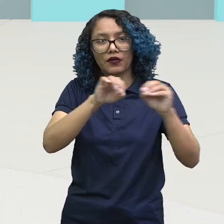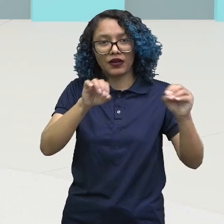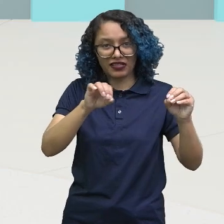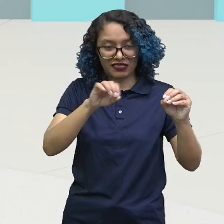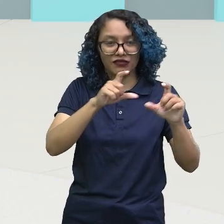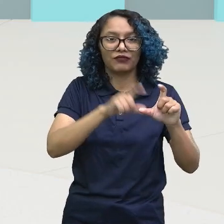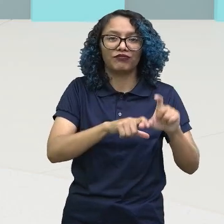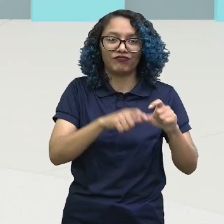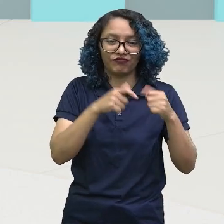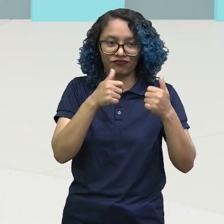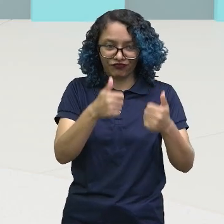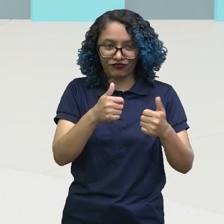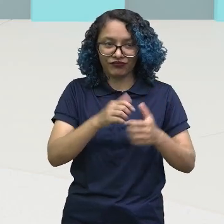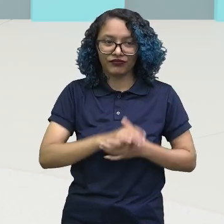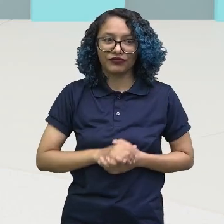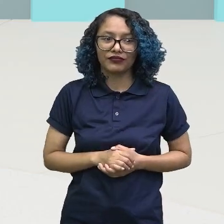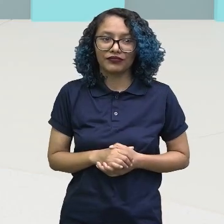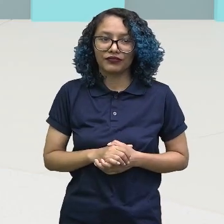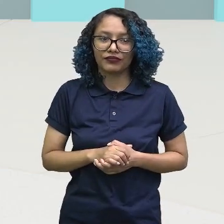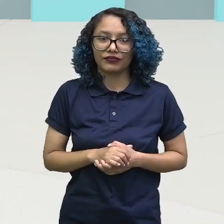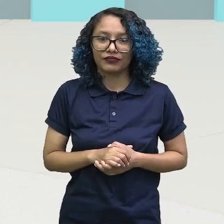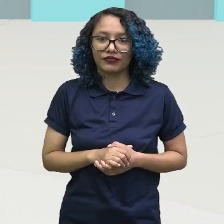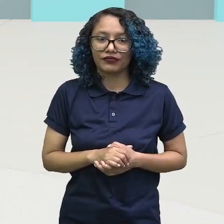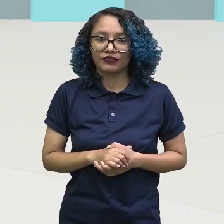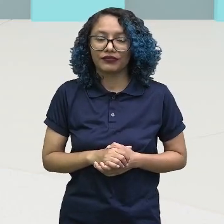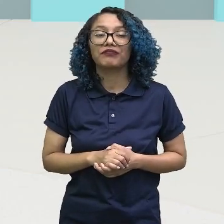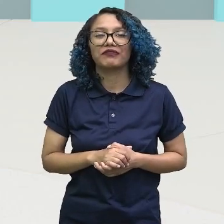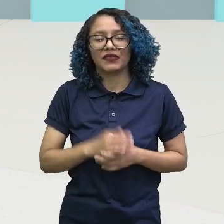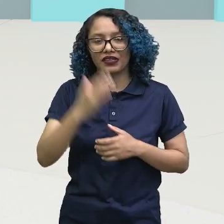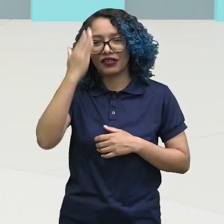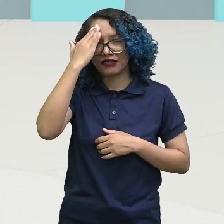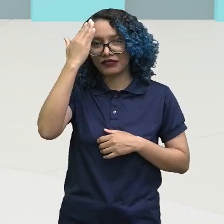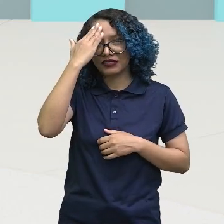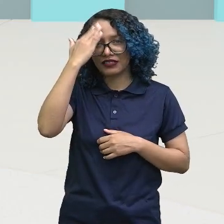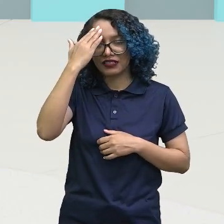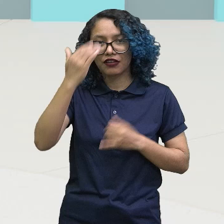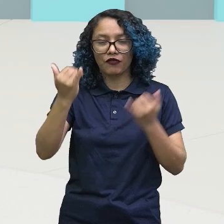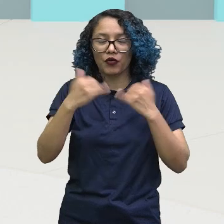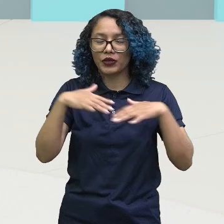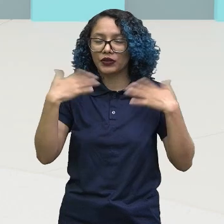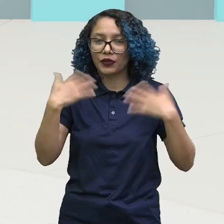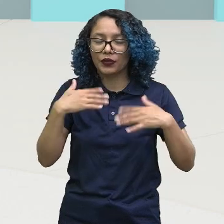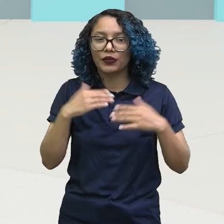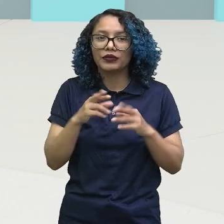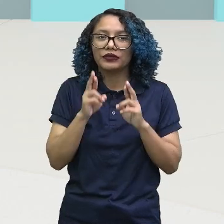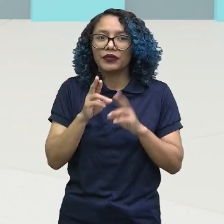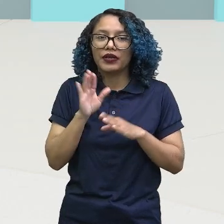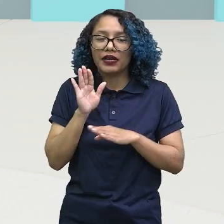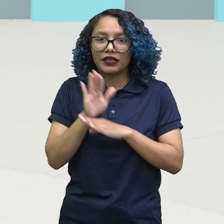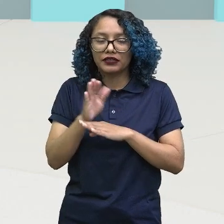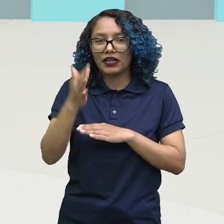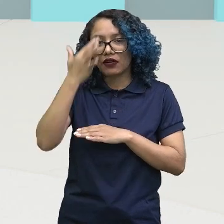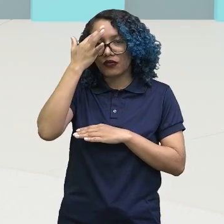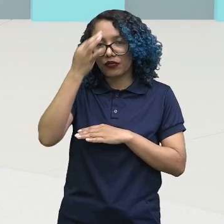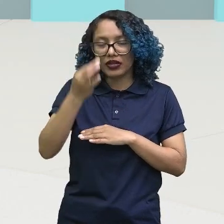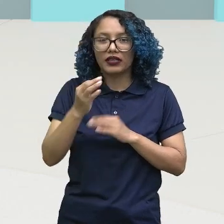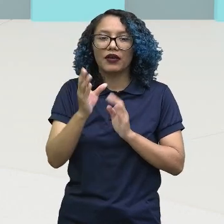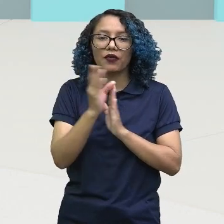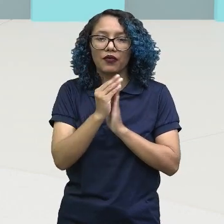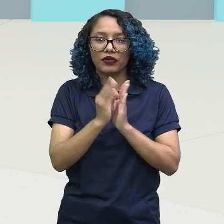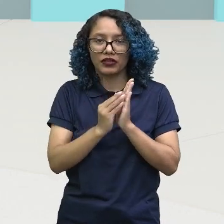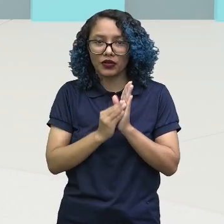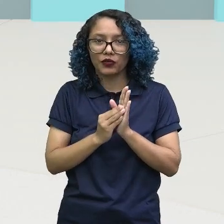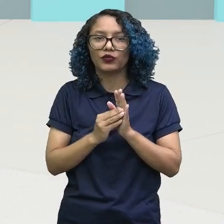oração subordinada, beleza? É isso, eu sei que foi muita informação, espero que eu tenha ajudado você aí do outro lado a entender esse conteúdo